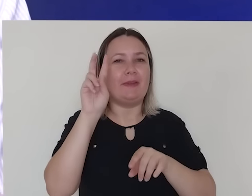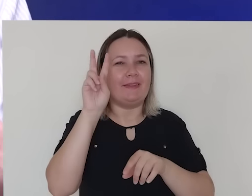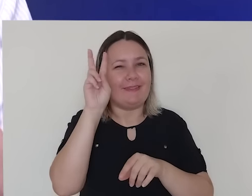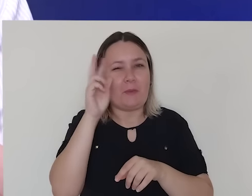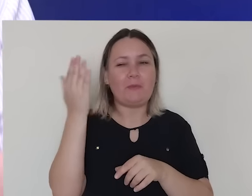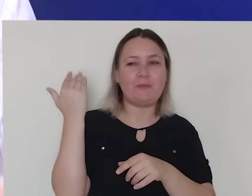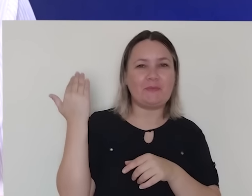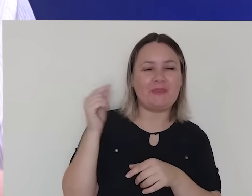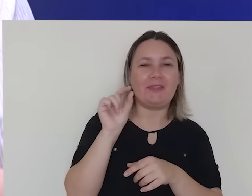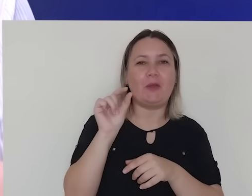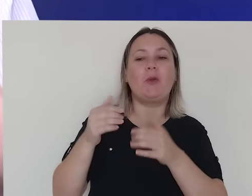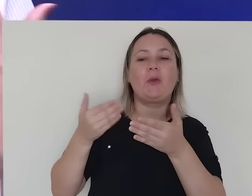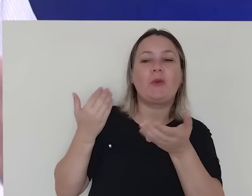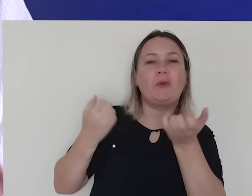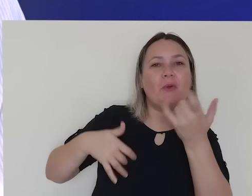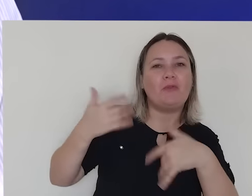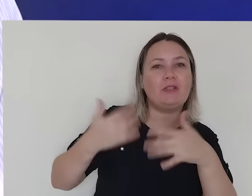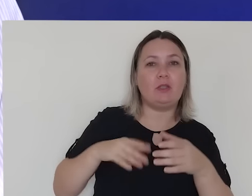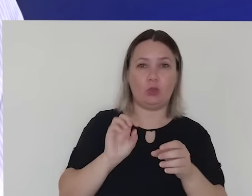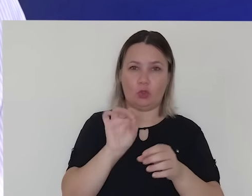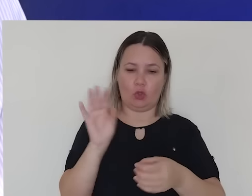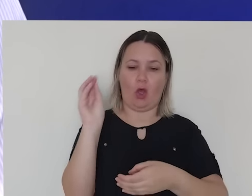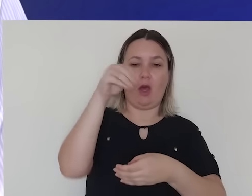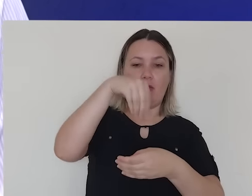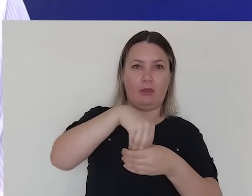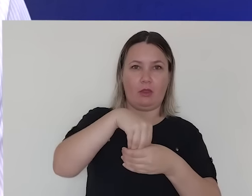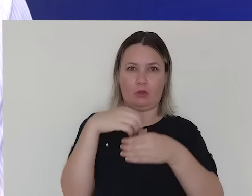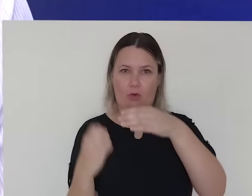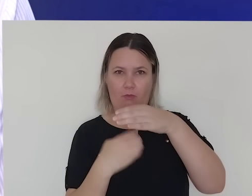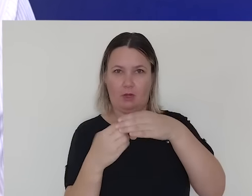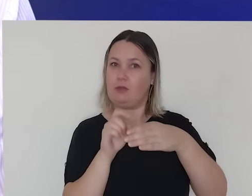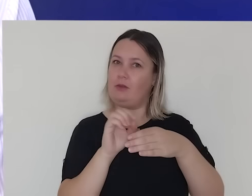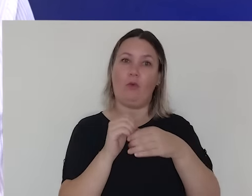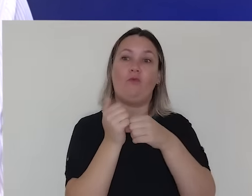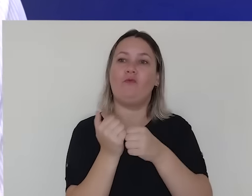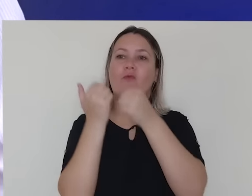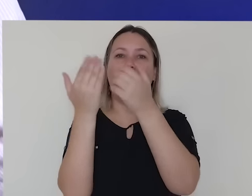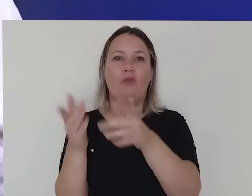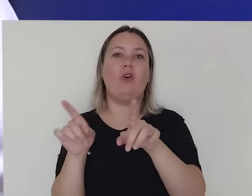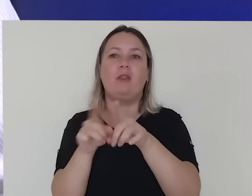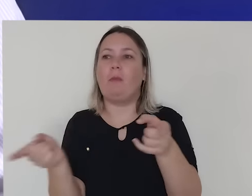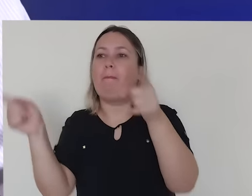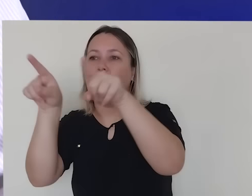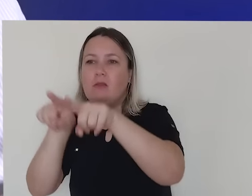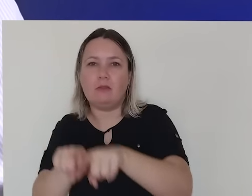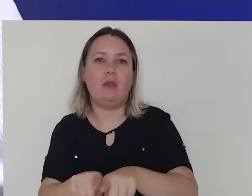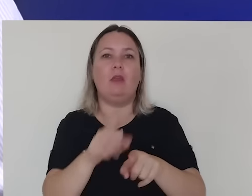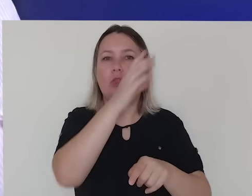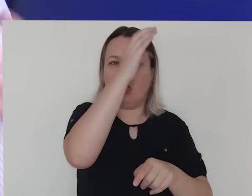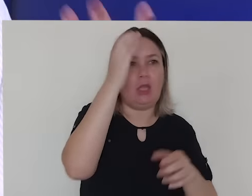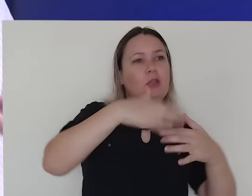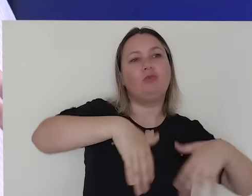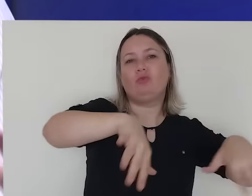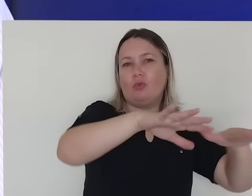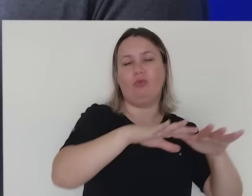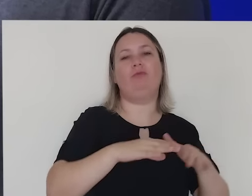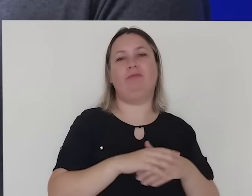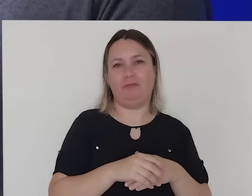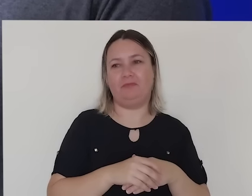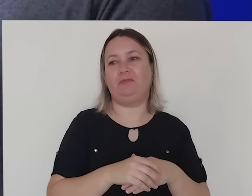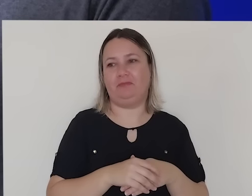fazer sustentabilidade interno Mas também como a gente mobiliza aí todos os nossos parceiros e sem dúvida o teu né teu exemplo fala